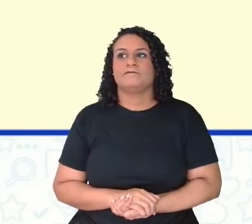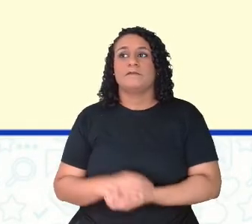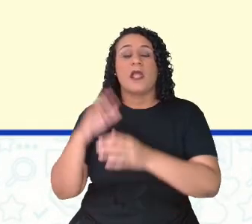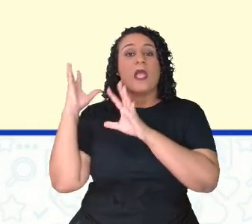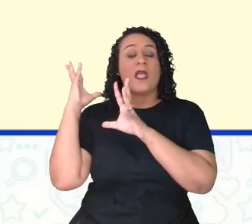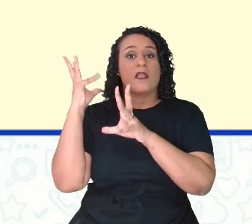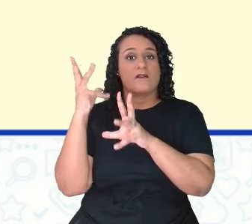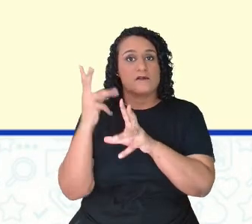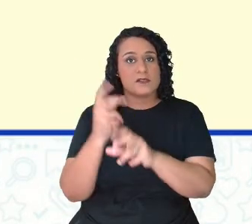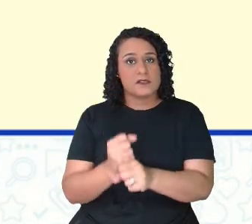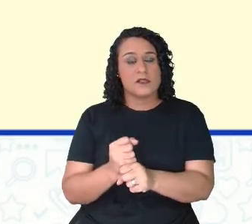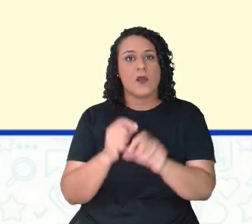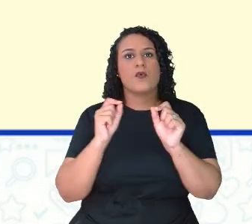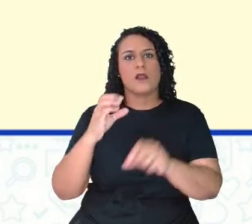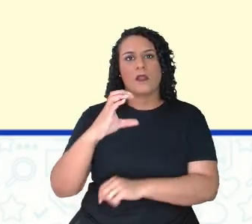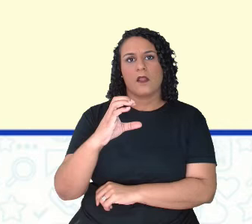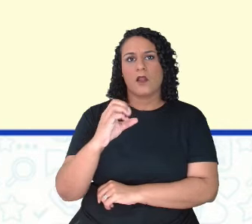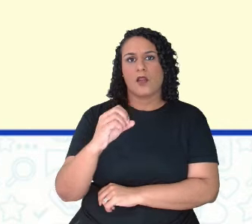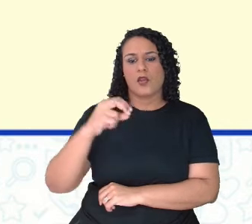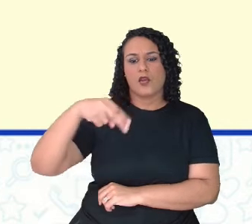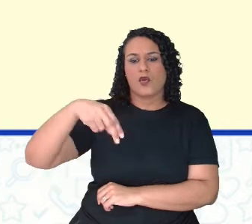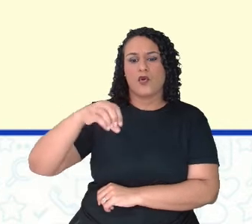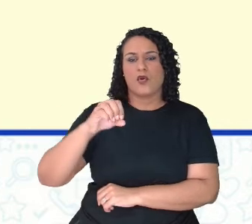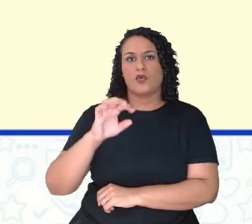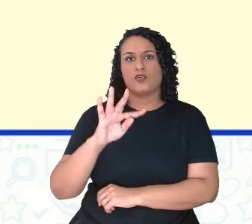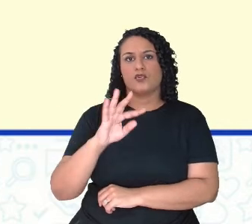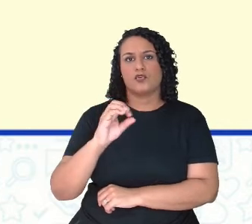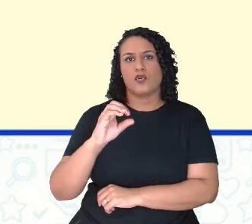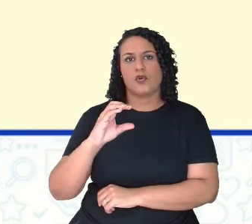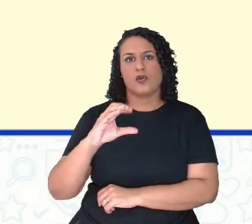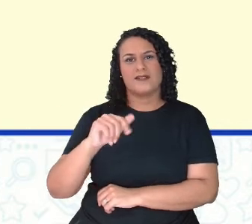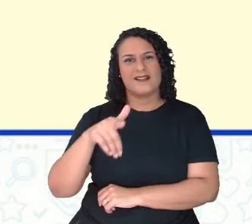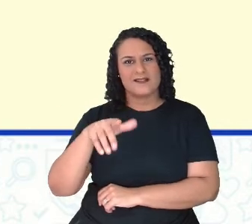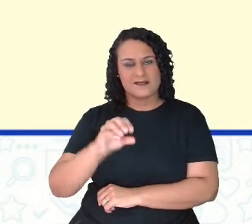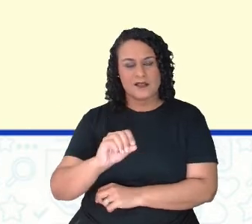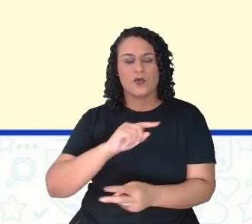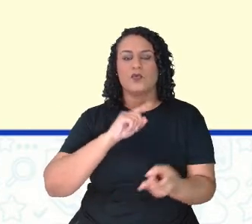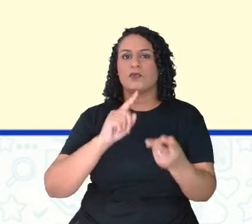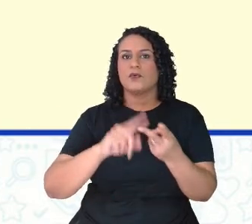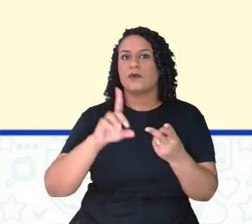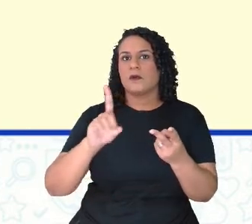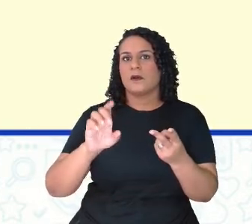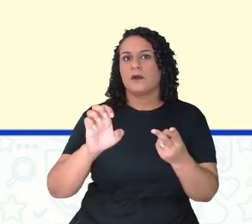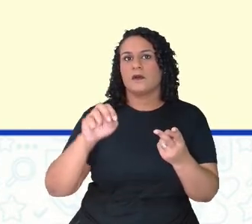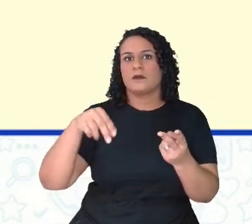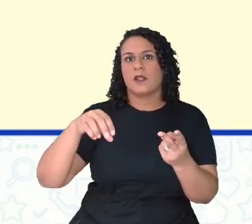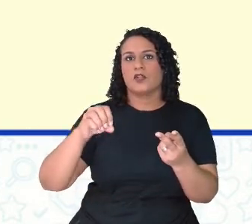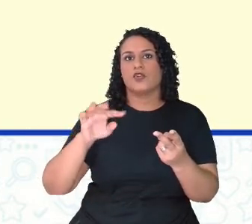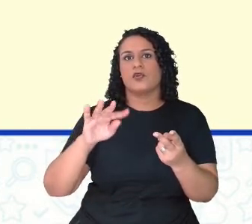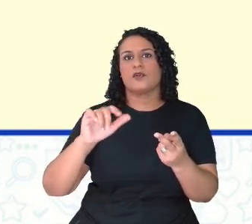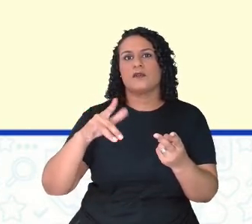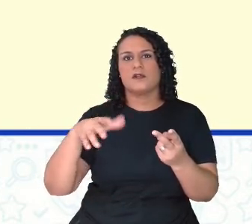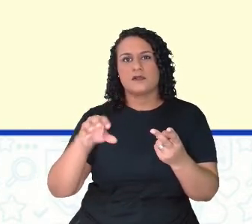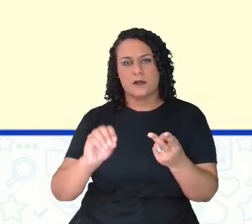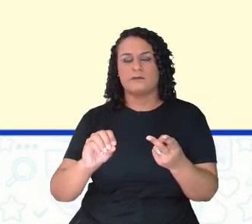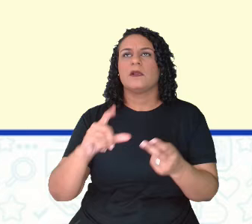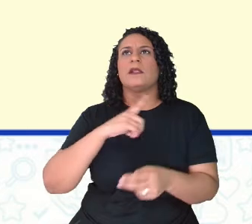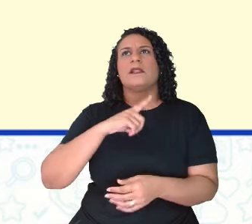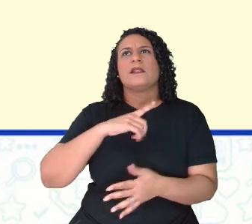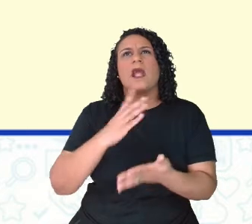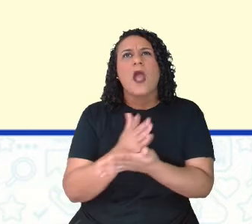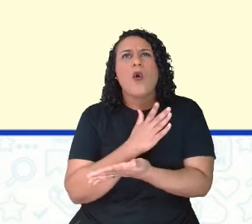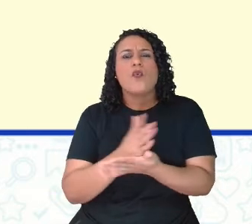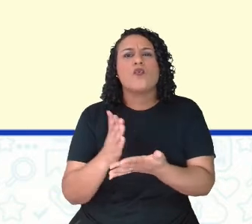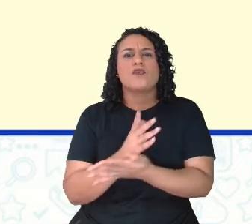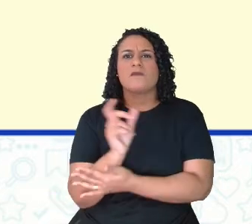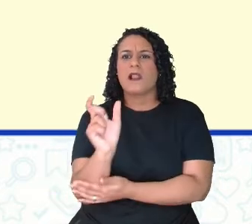Vamos revisar também o que é conotação e denotação. Por que não? Porque existem palavras que têm sentido literal, não